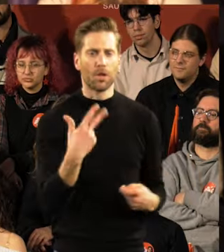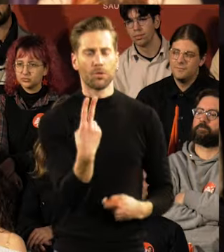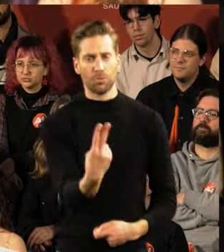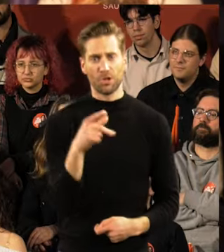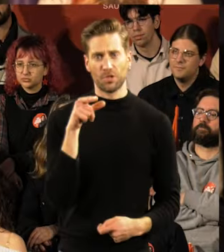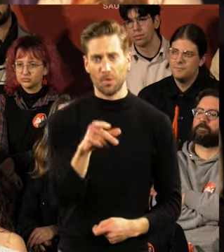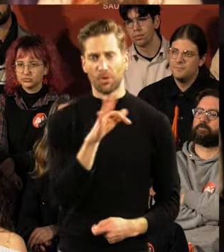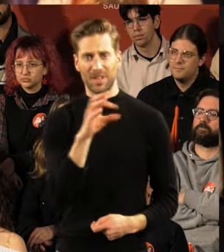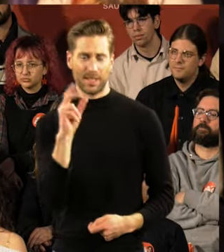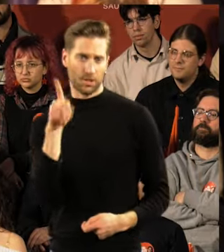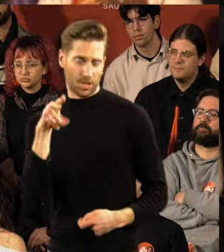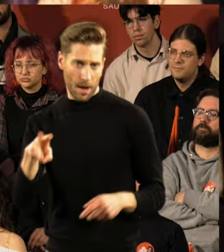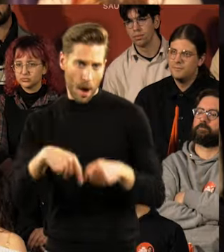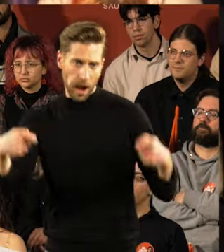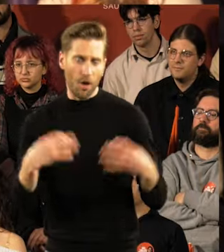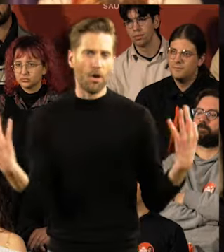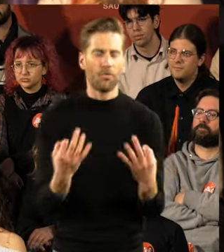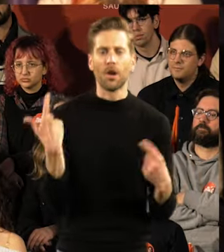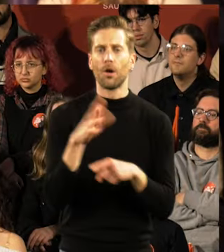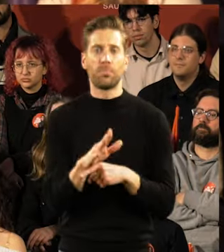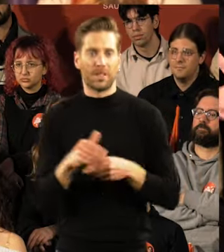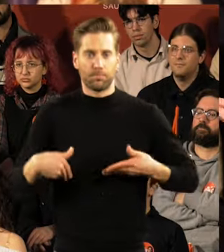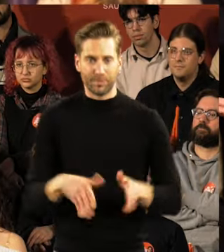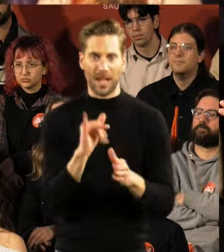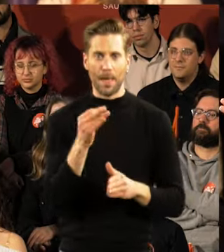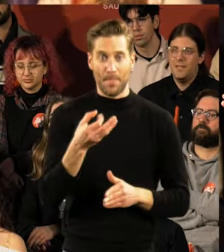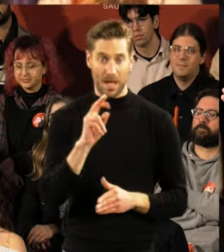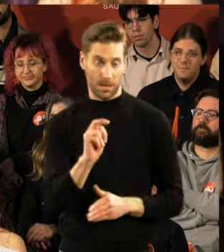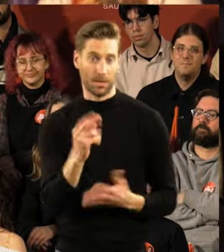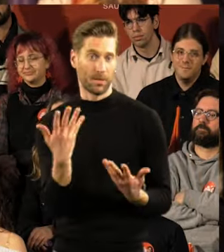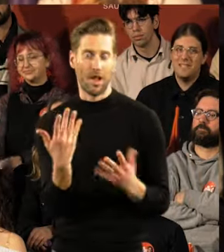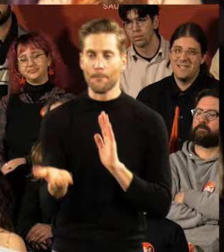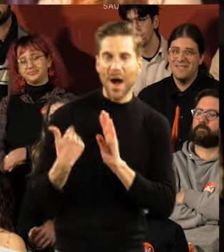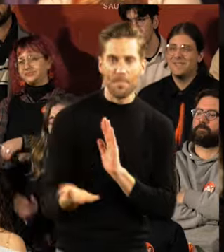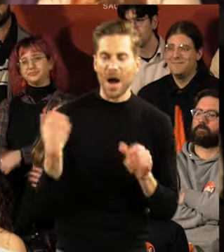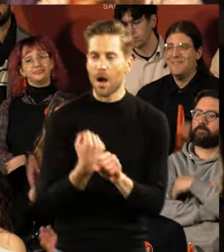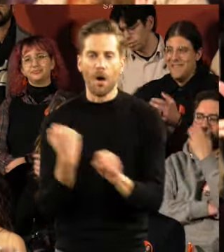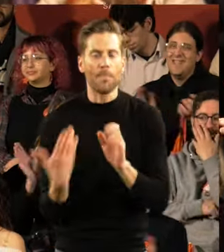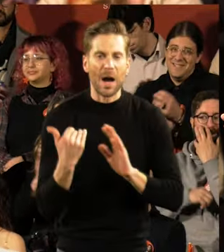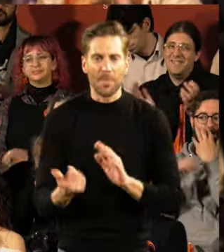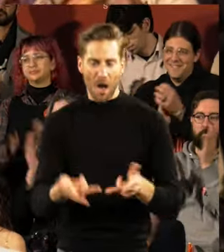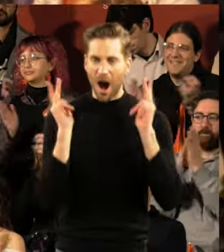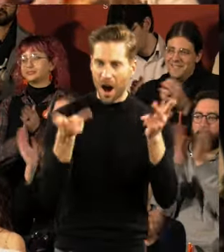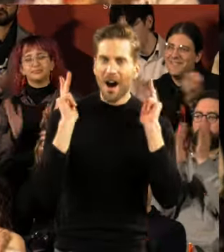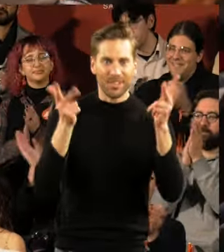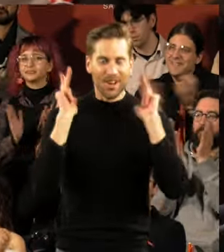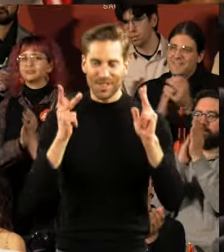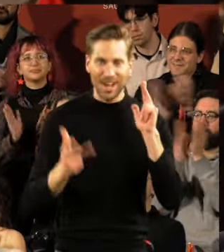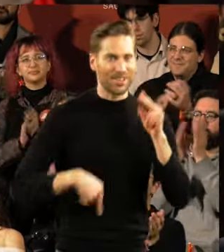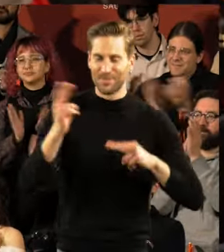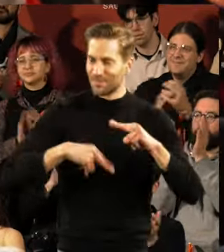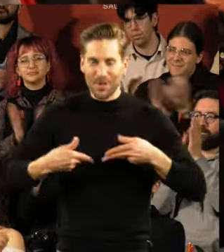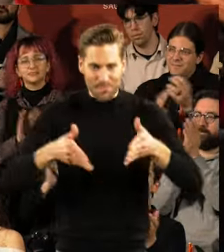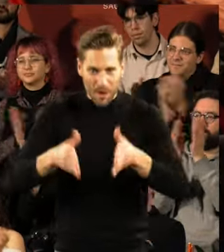que são precisas, como a requalificação do IP3, ficaram por fazer. Tantas autoestradas que se construíram, mas não